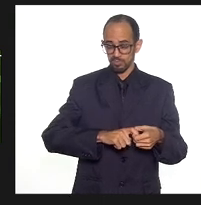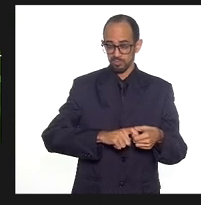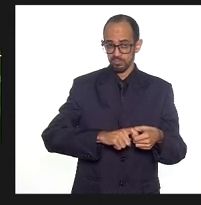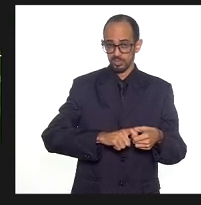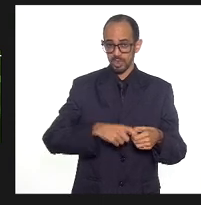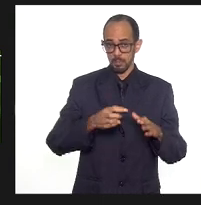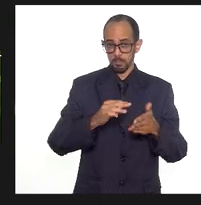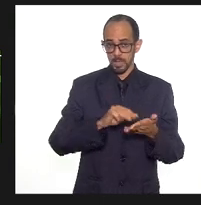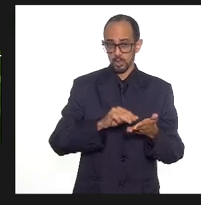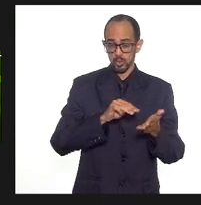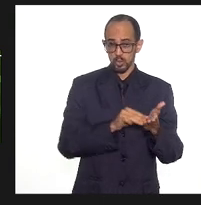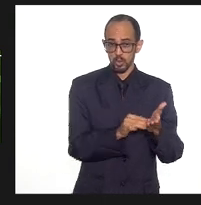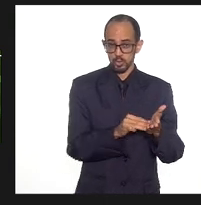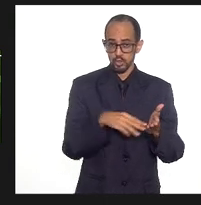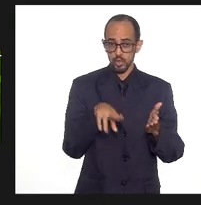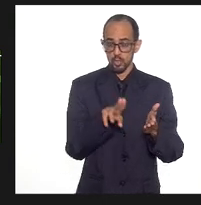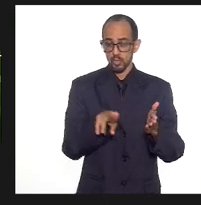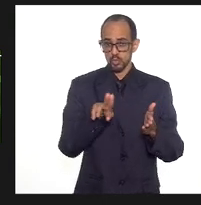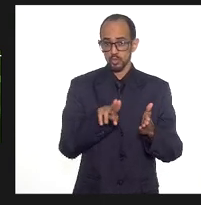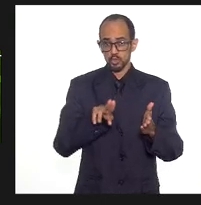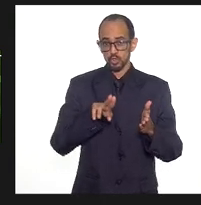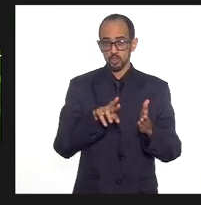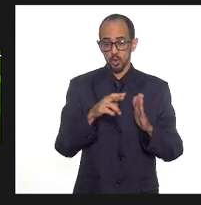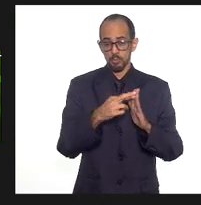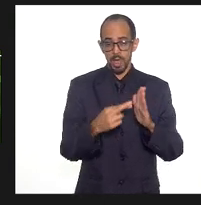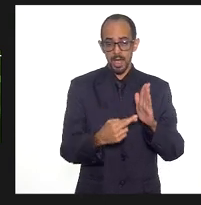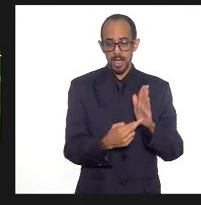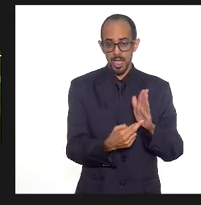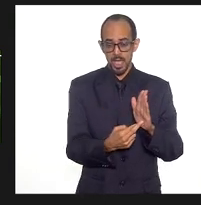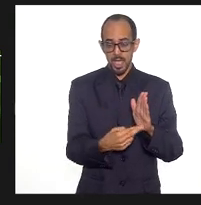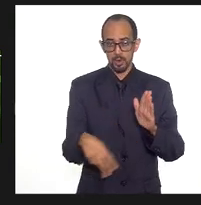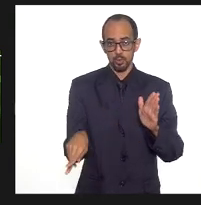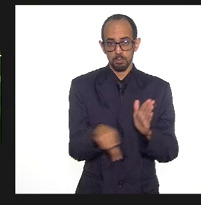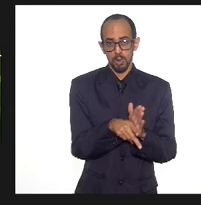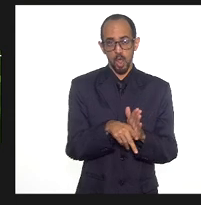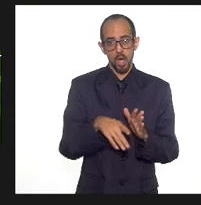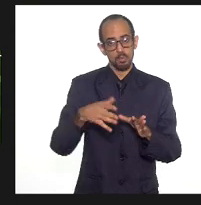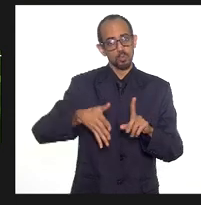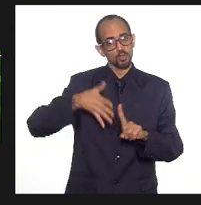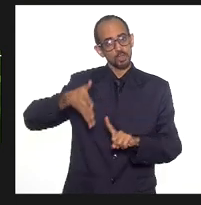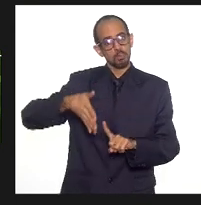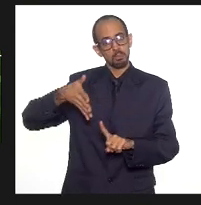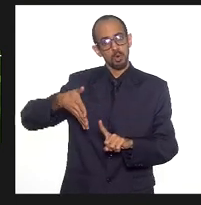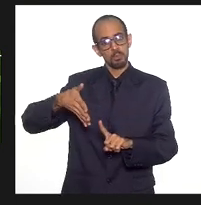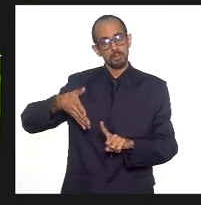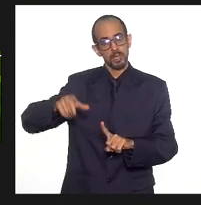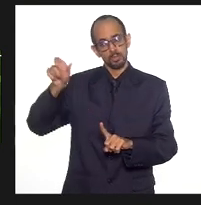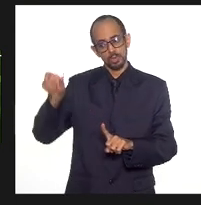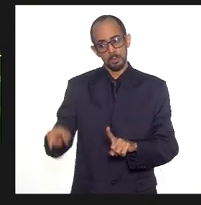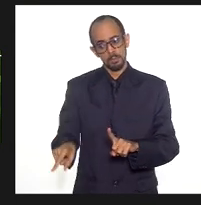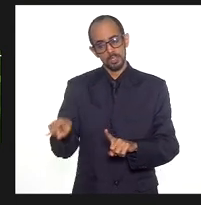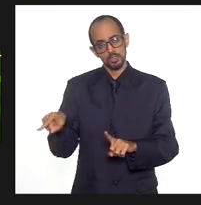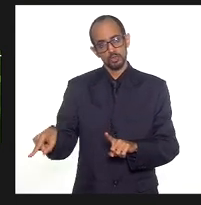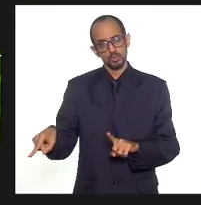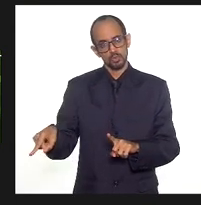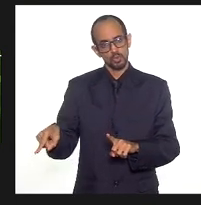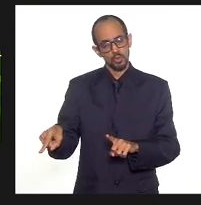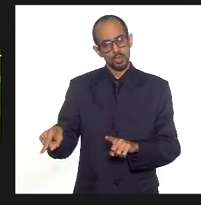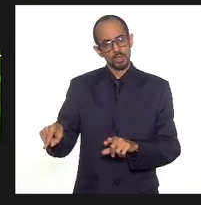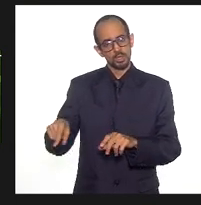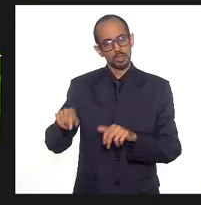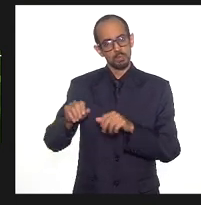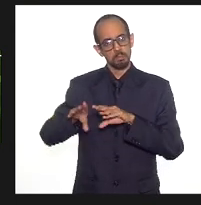usou uma lógica apurada no próprio depoimento do agente, enfim,